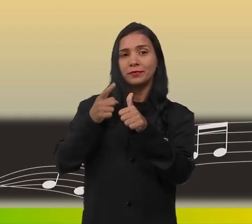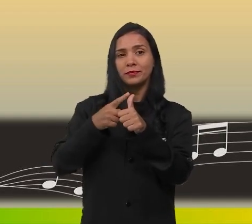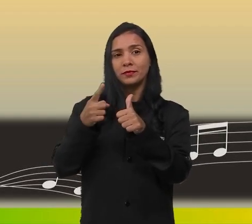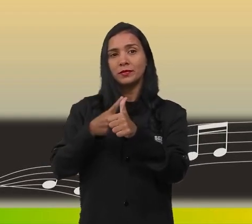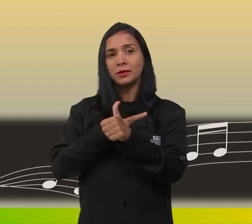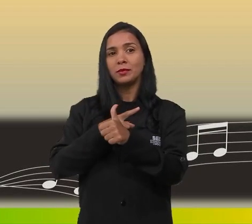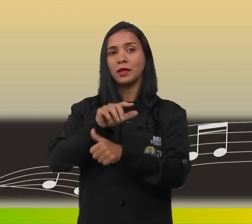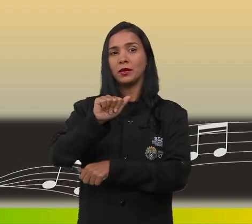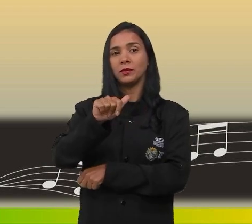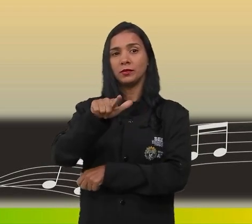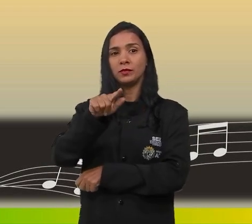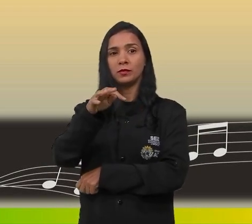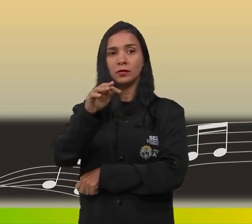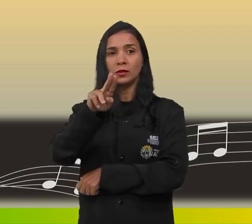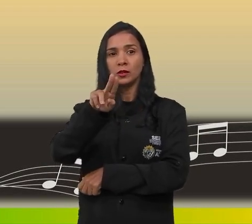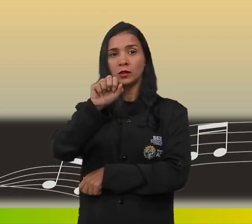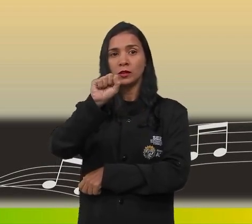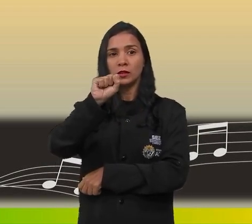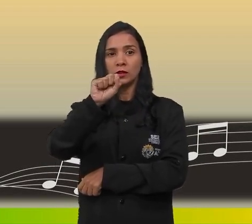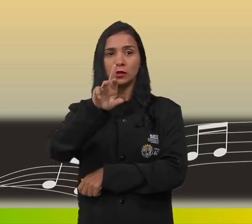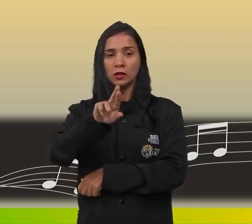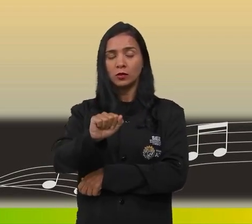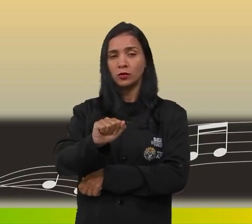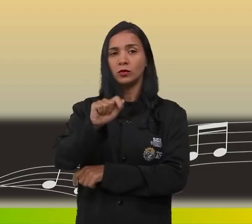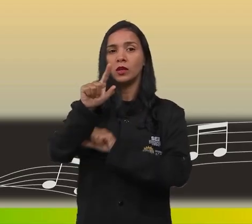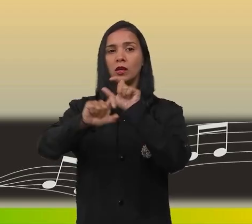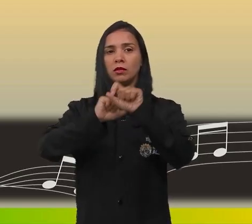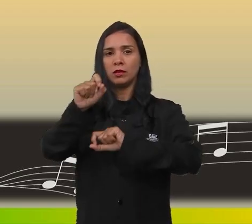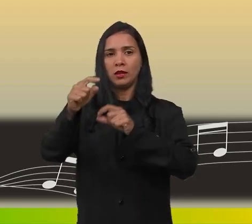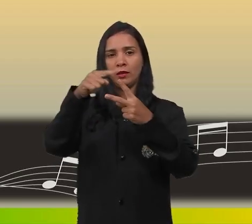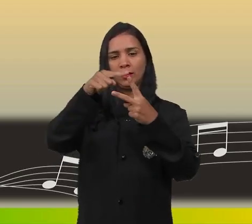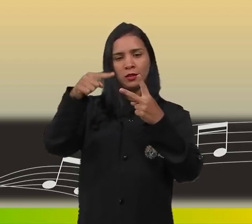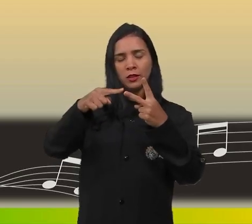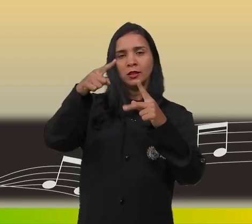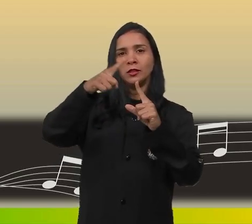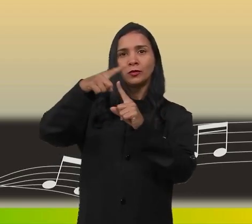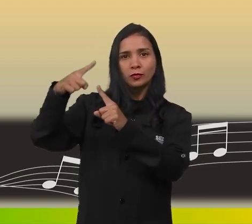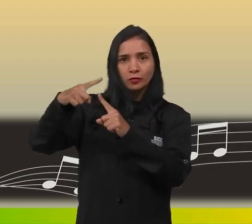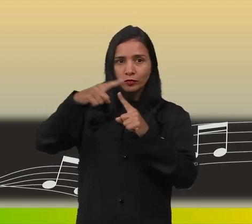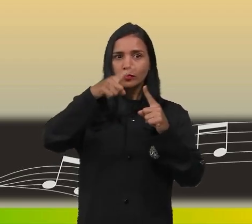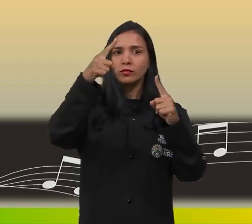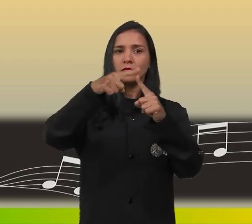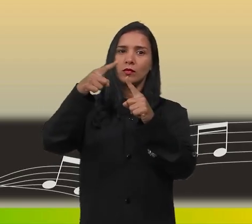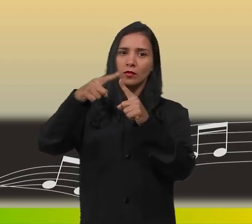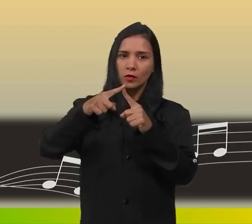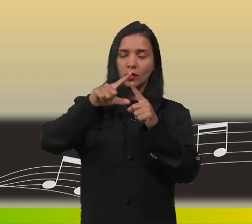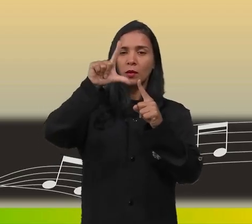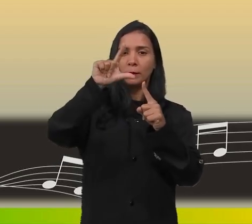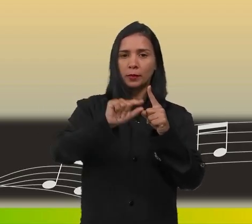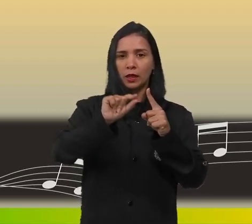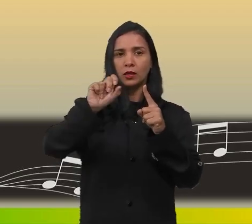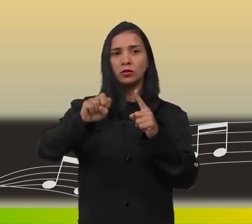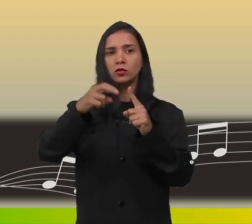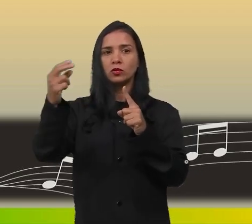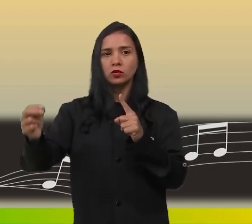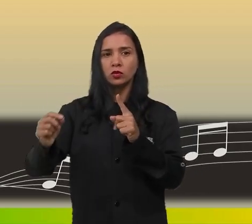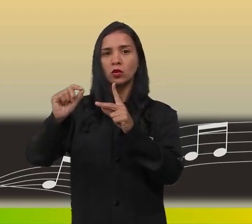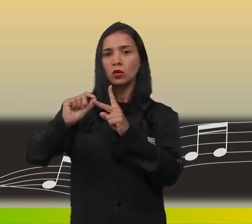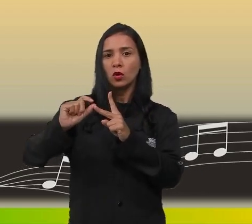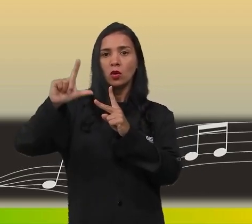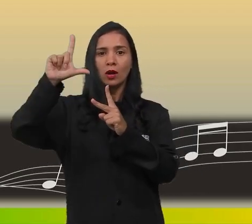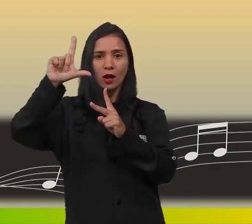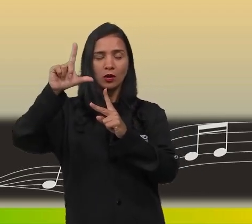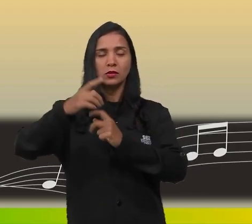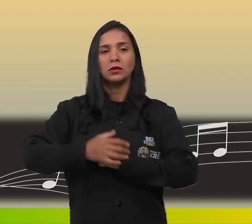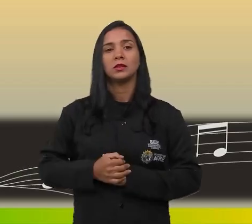A altura, ela divide-se em agudos e grave. A altura é a propriedade do som que o classifica